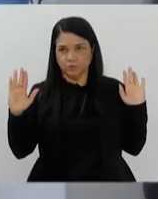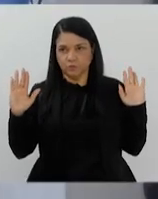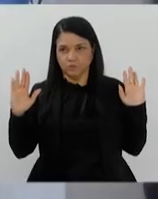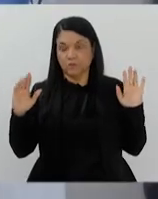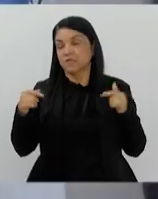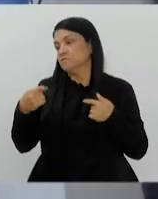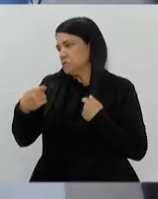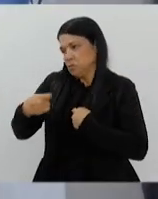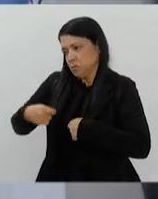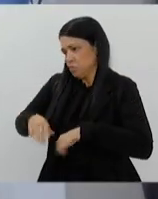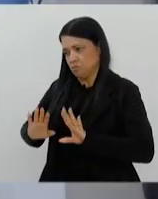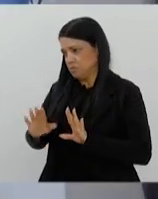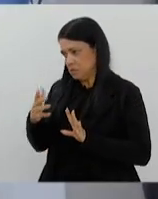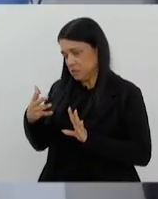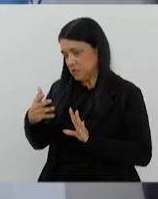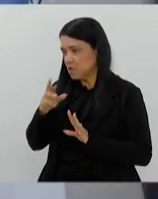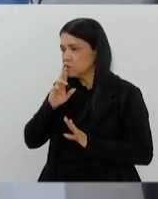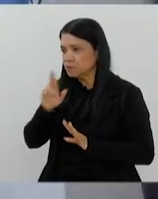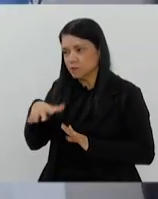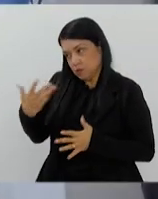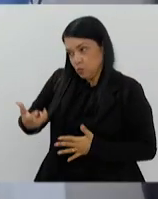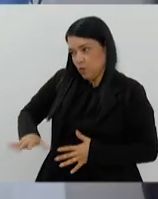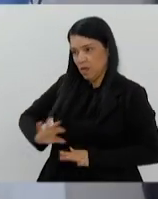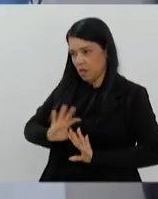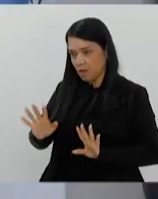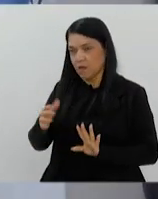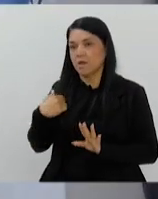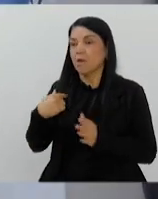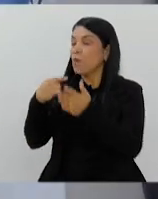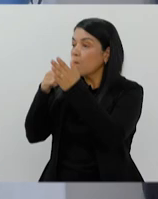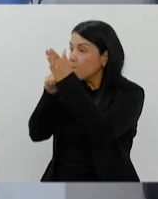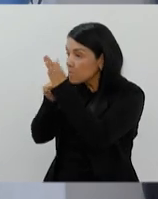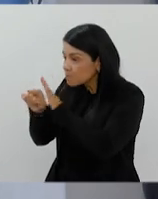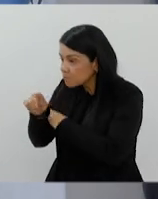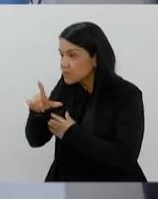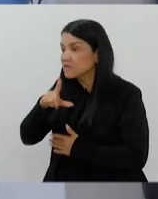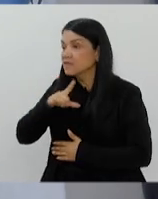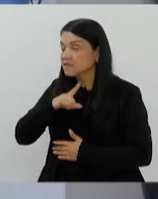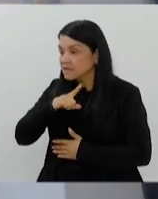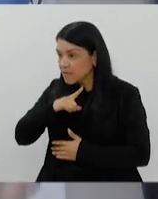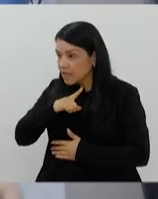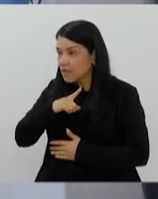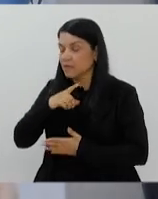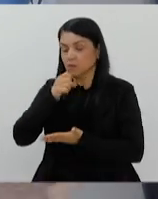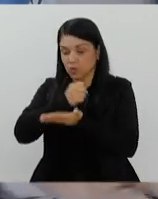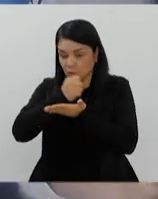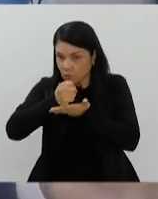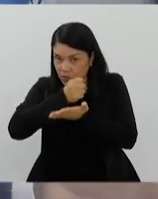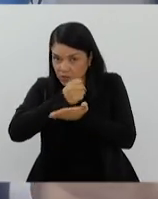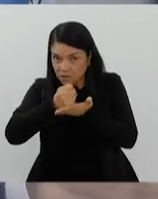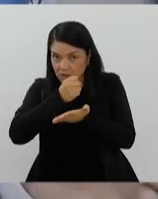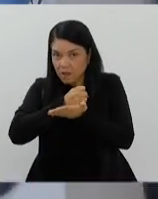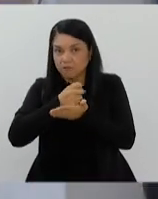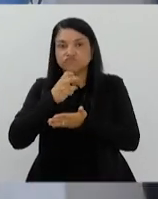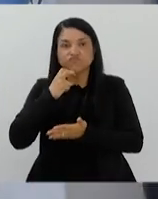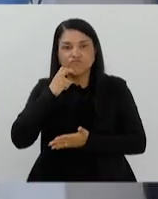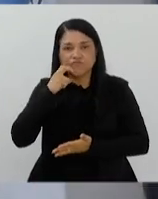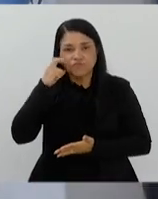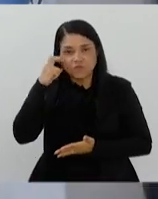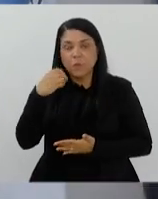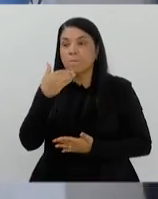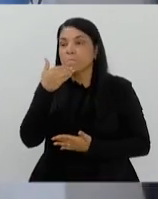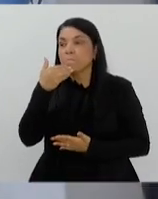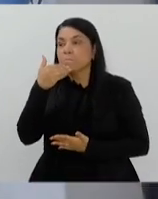precisa responder eu tô perguntando a senhora sabe o que eu tô perguntando Tem nesses contratos que são vergonhosos aqui tem